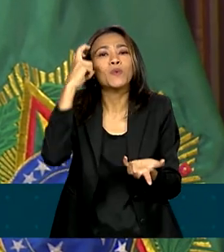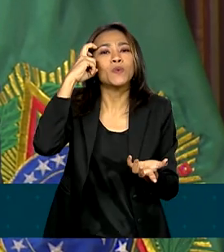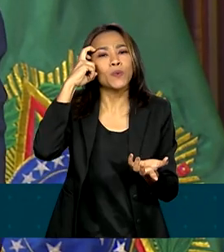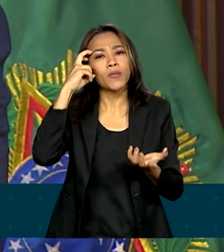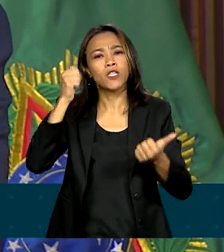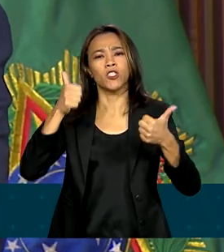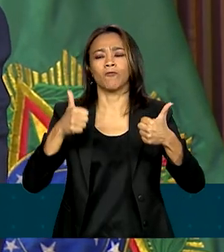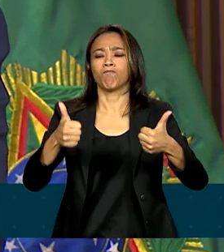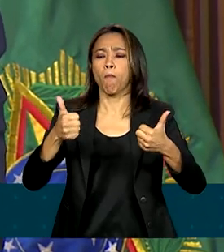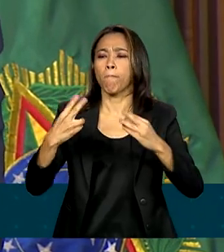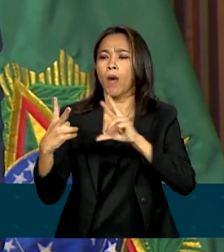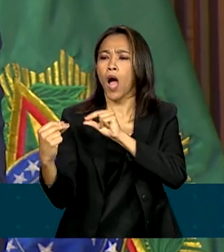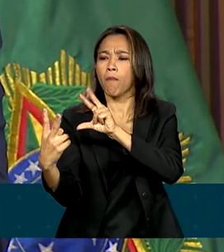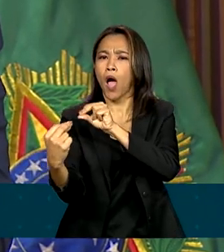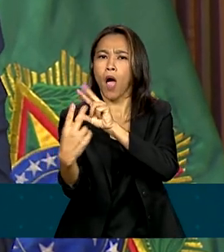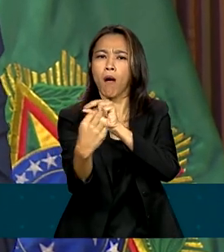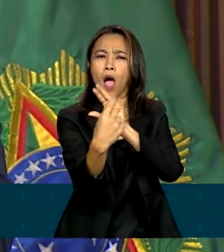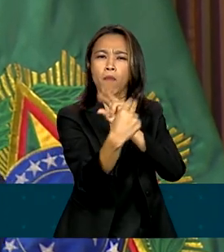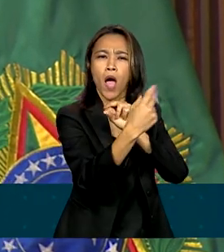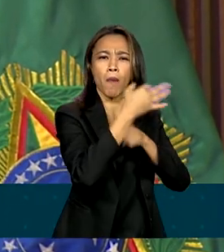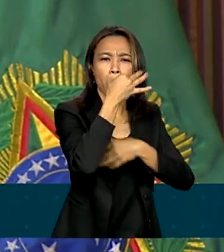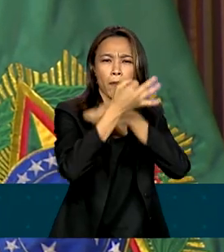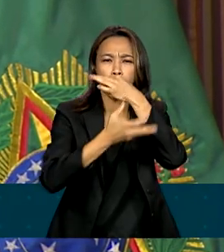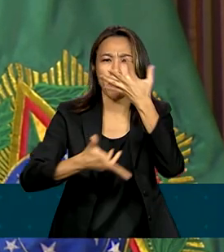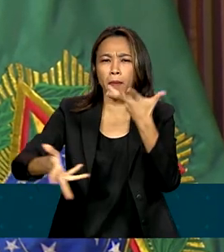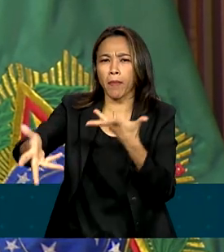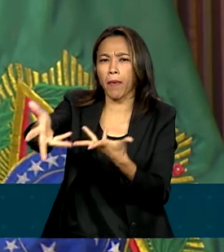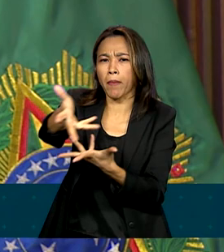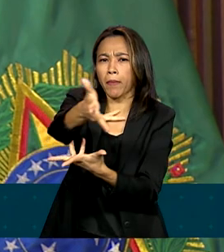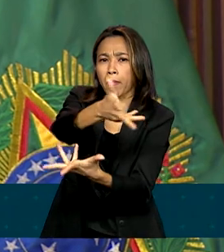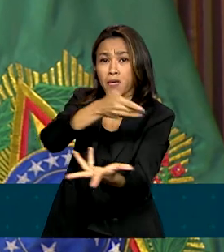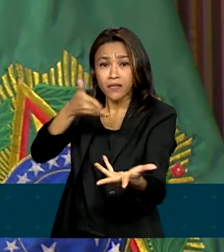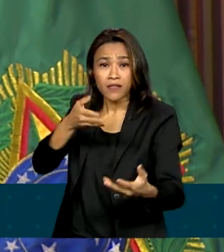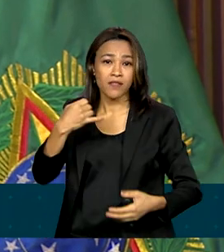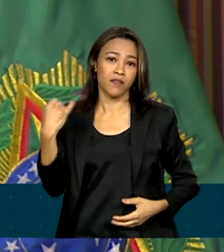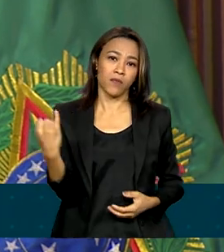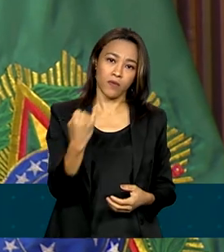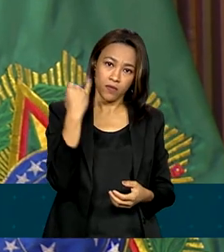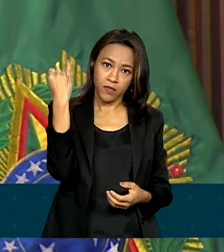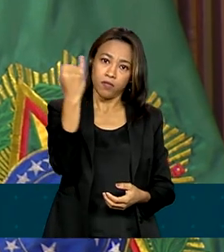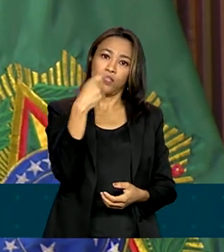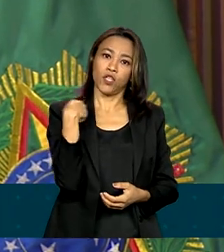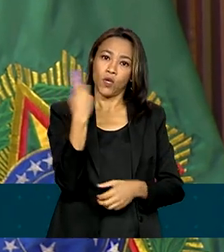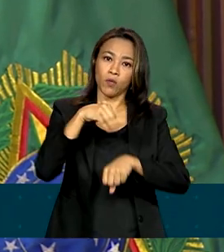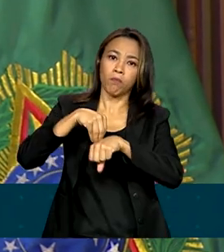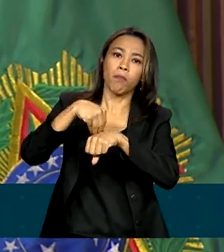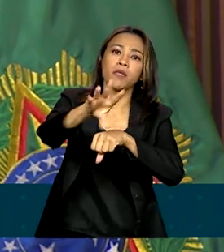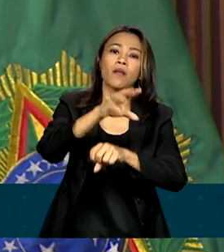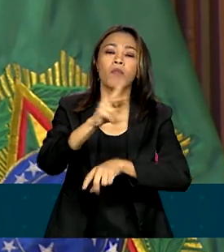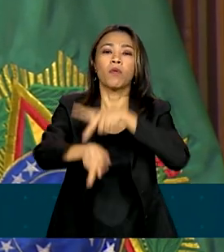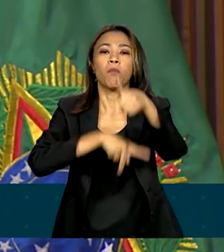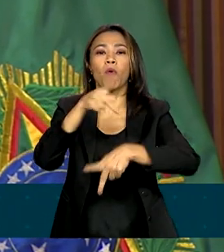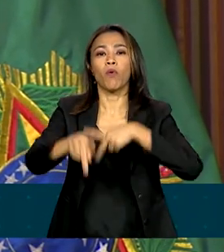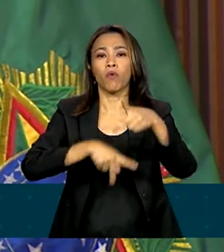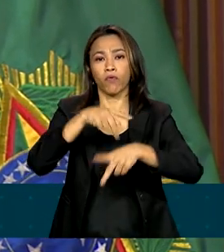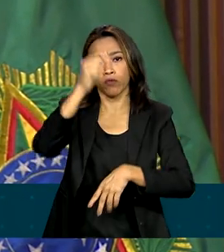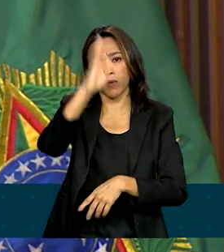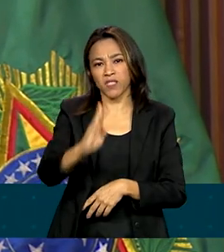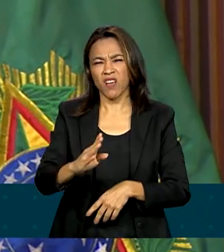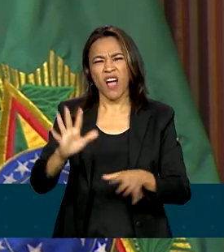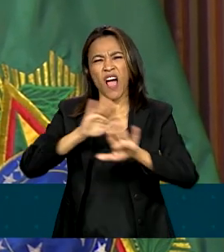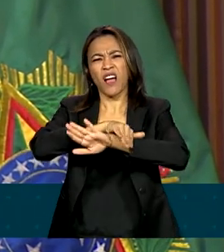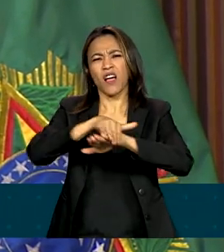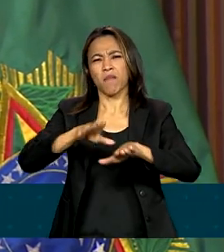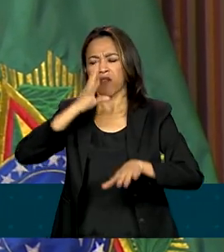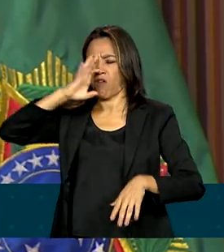contas, é essa a coisa mais importante que a gente pode passar ao povo brasileiro. É acabar com as ofensas